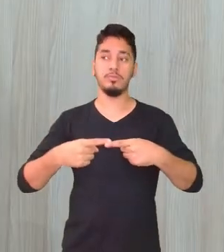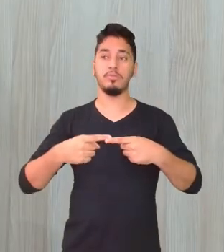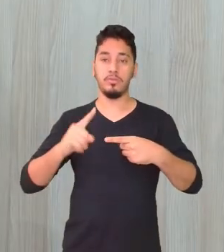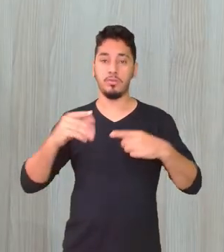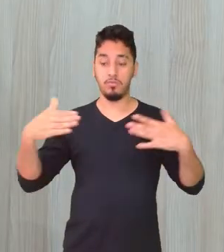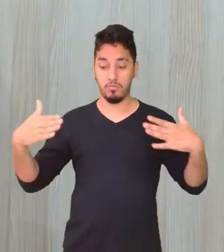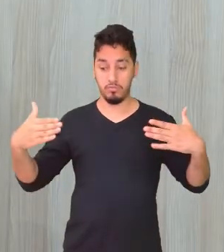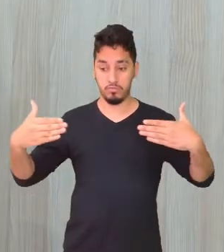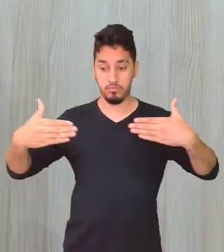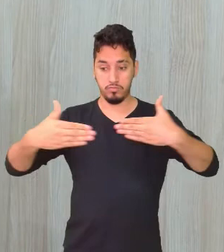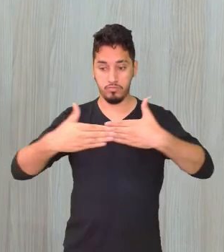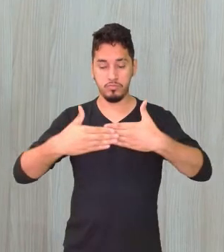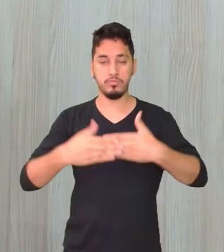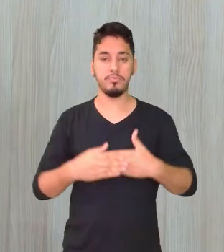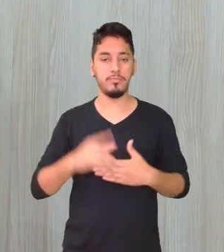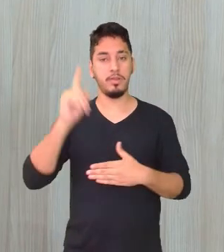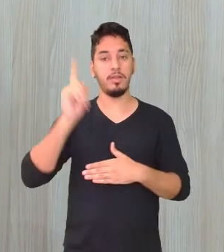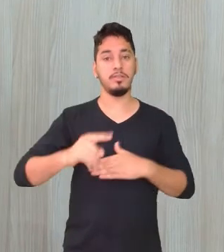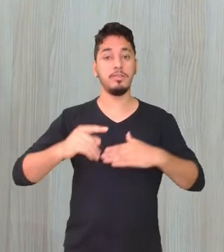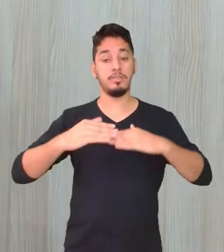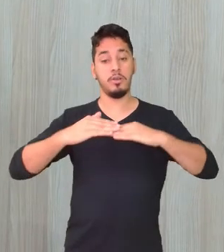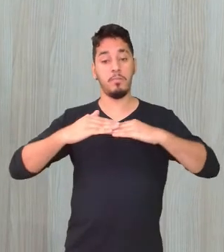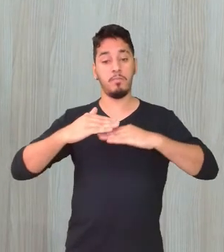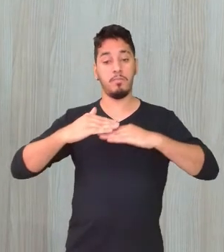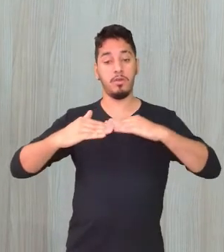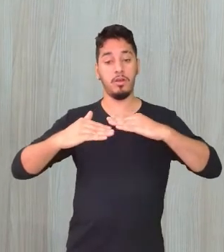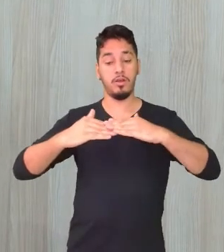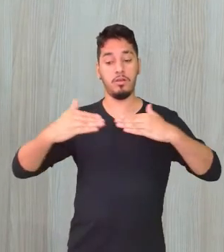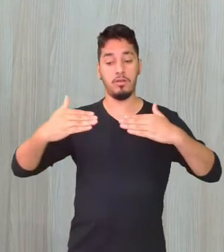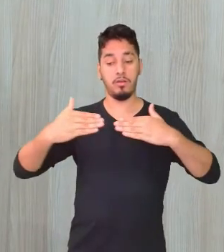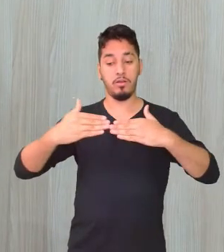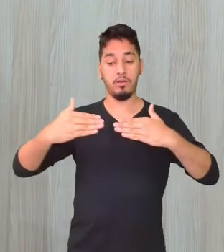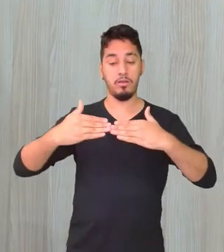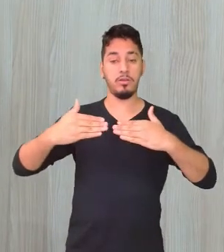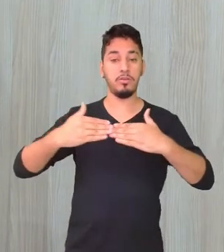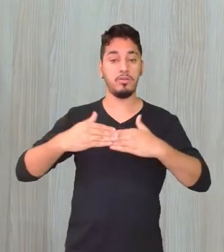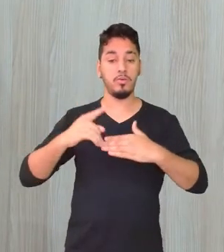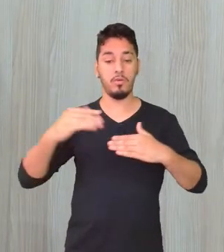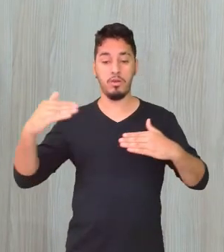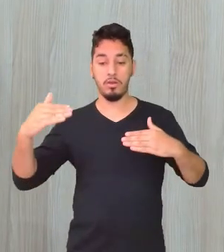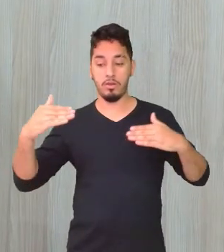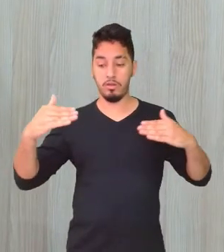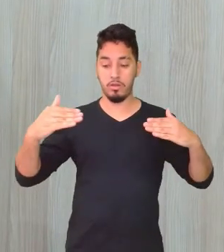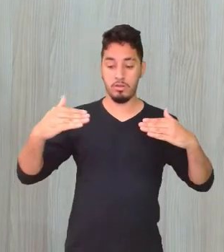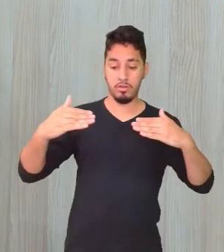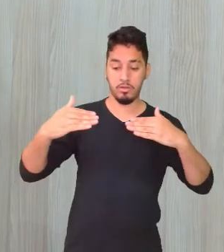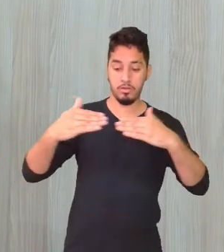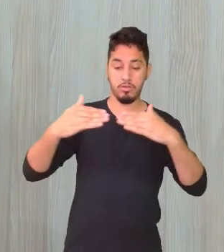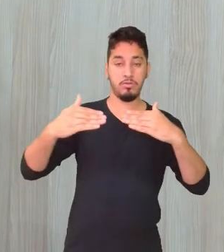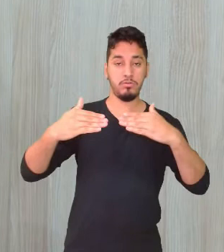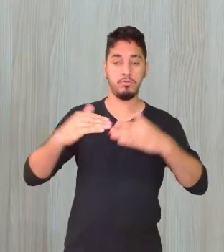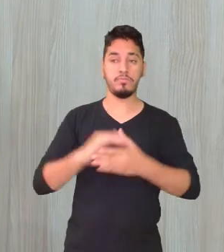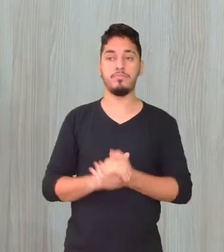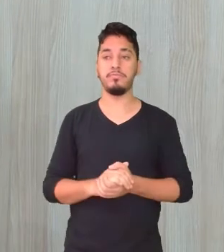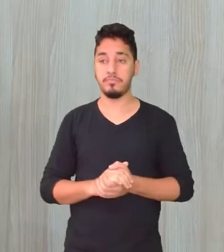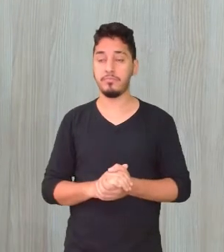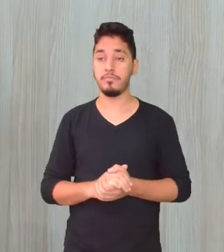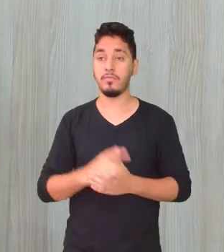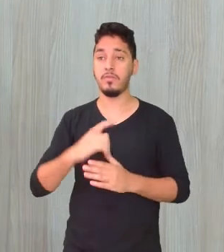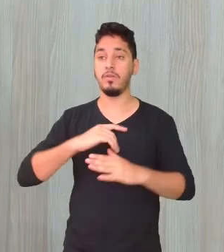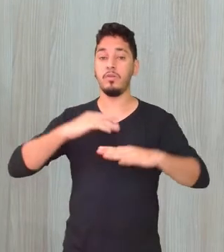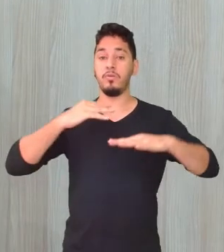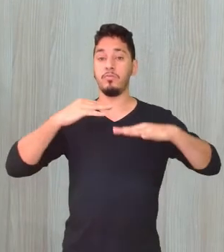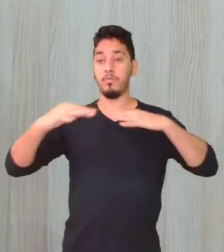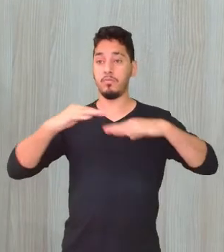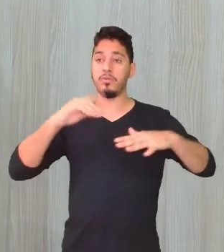Convergente, né, prof? Justamente, essas placas se encontrando. Uma indo na direção da outra, uma né? na direção da outra. Aí, quando a gente tem o movimento